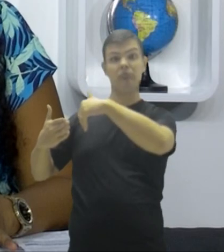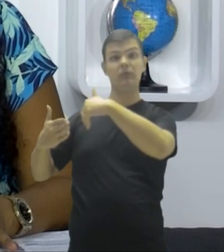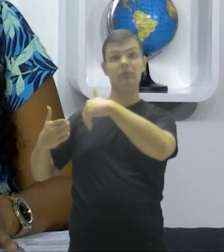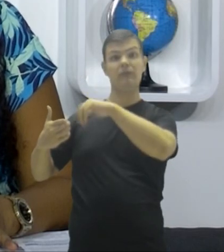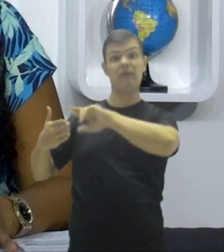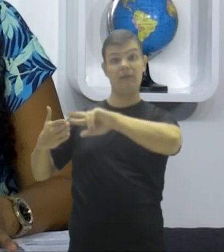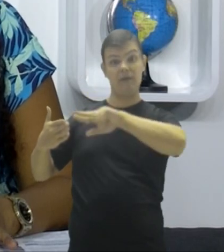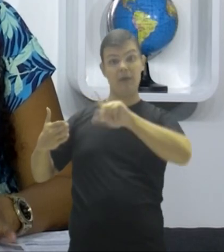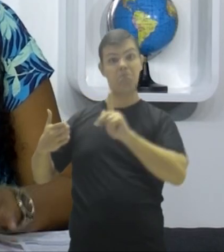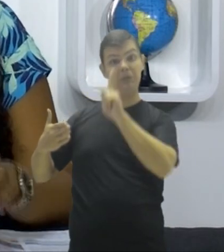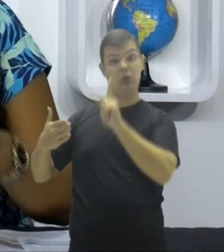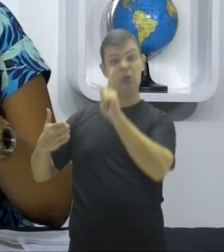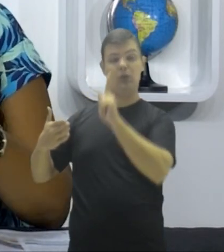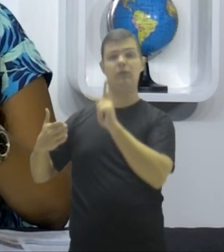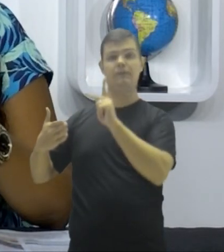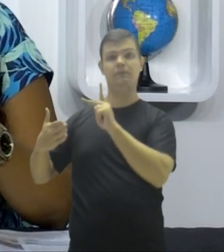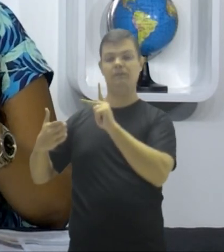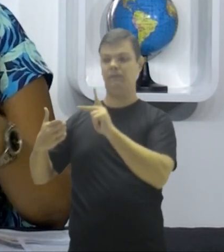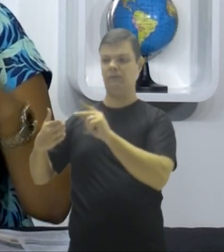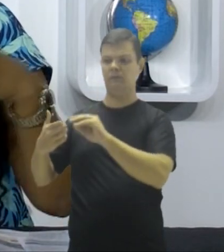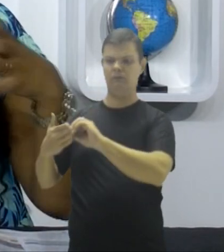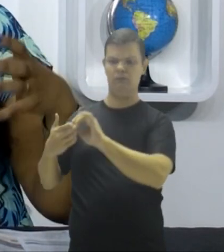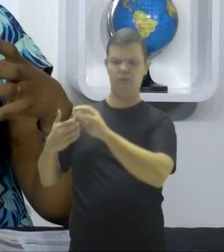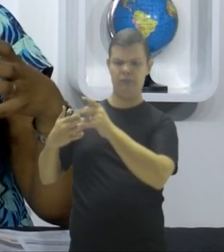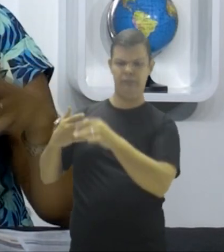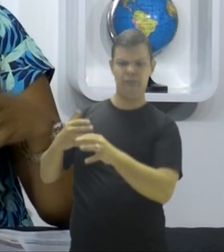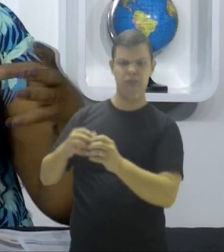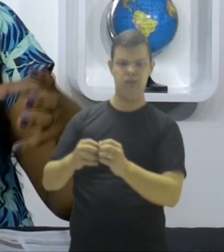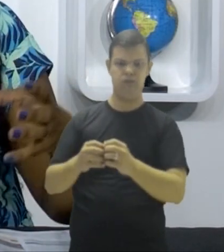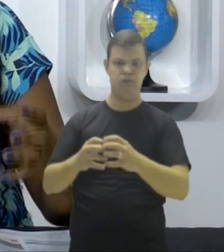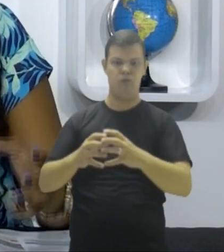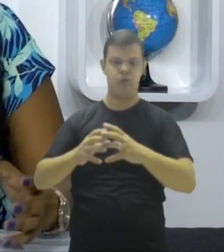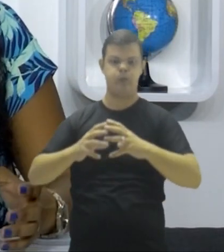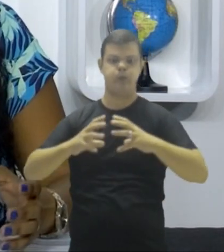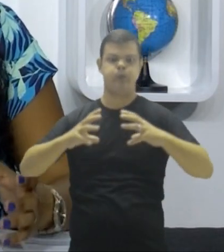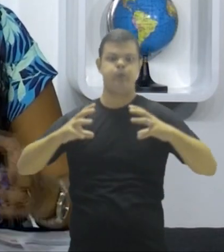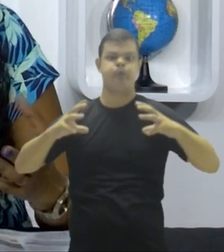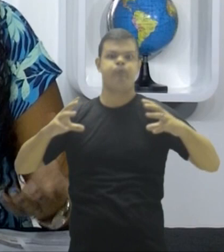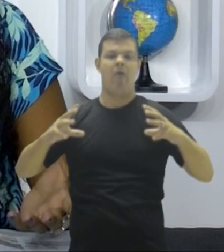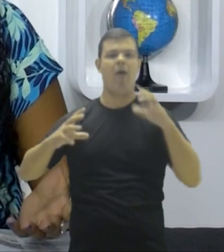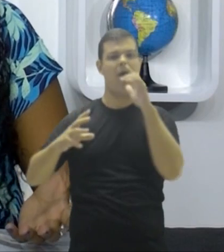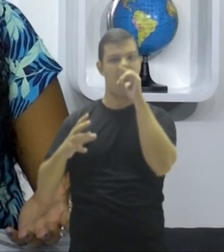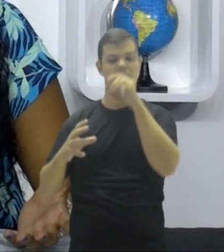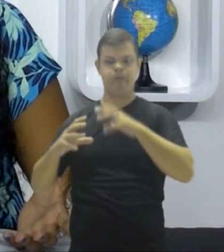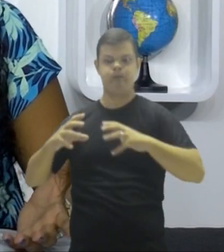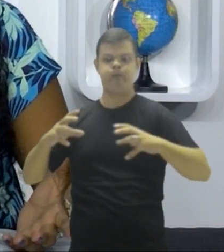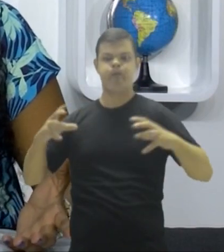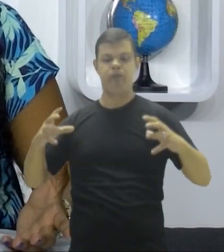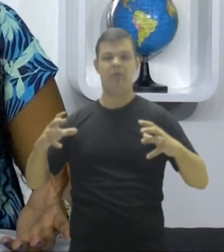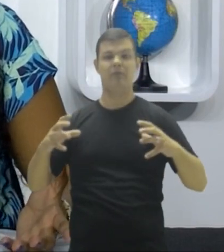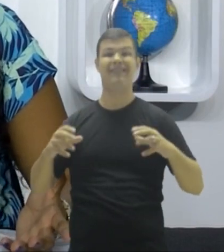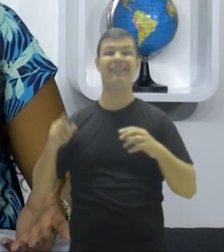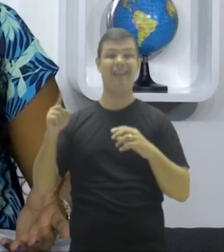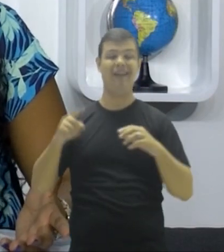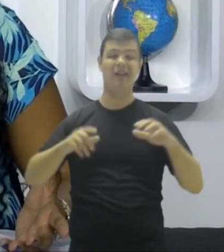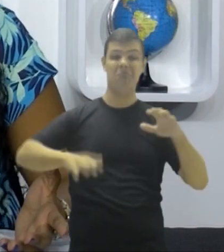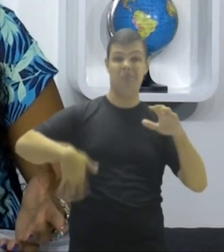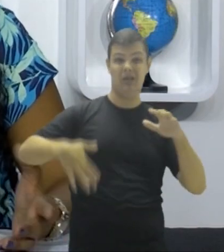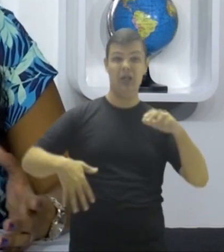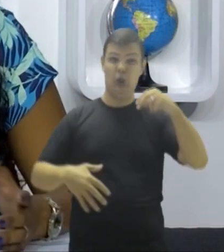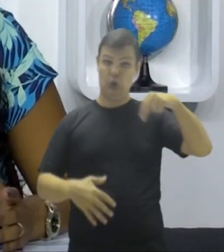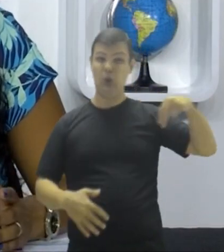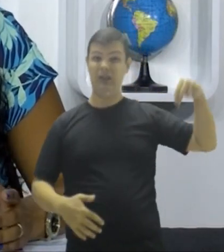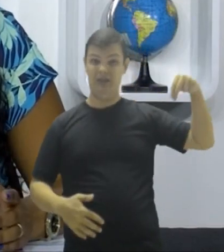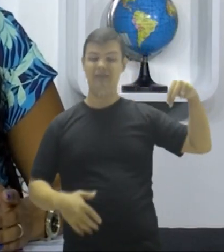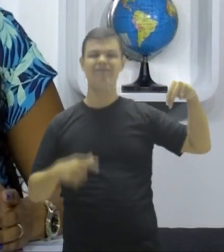de petróleo. E em contato com a água, ele insufla, né? E foi o que aconteceu nas praias do Nordeste.